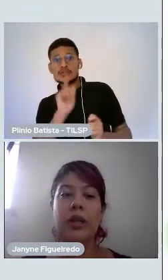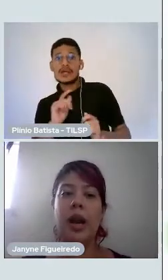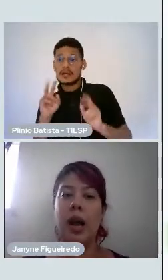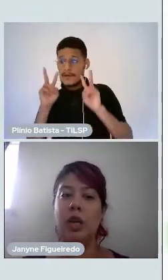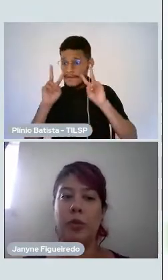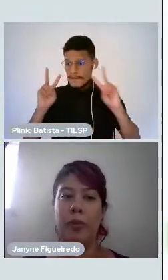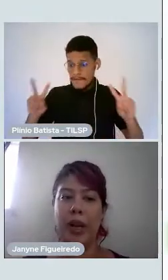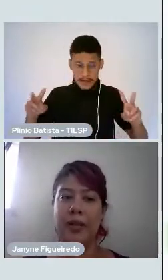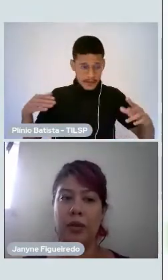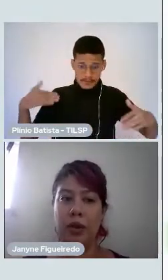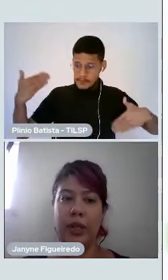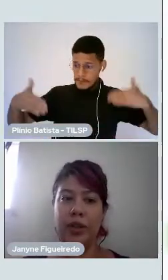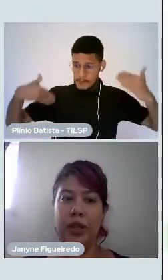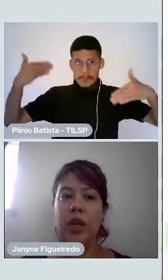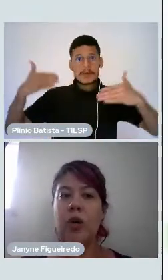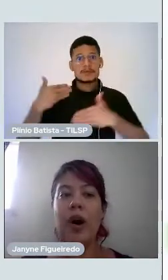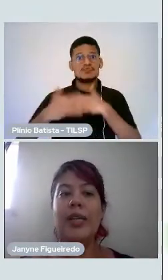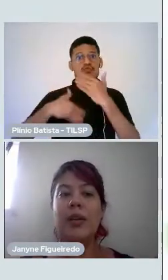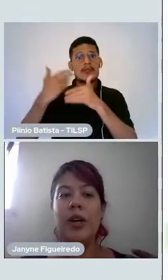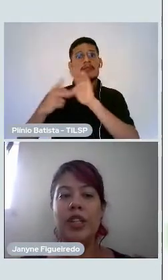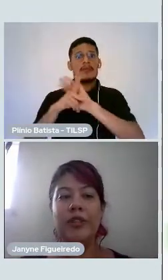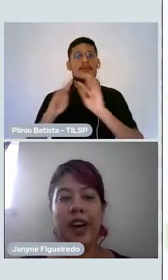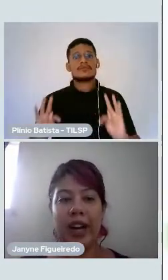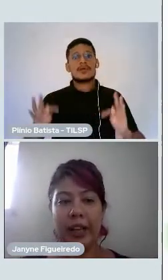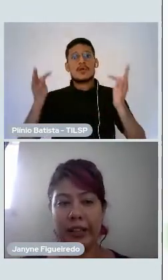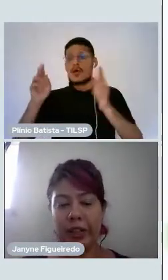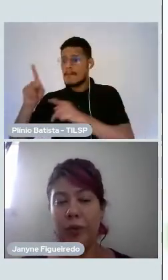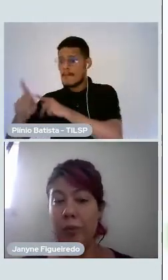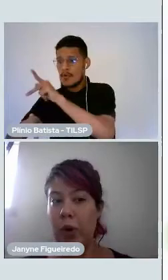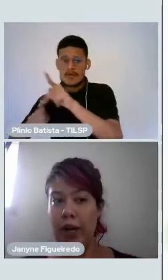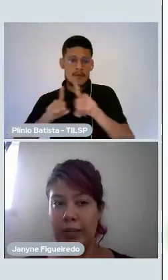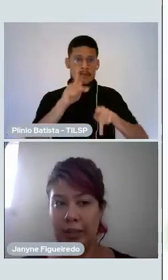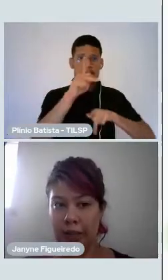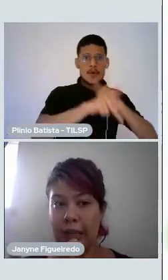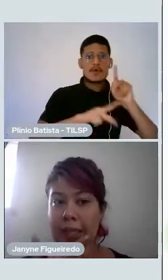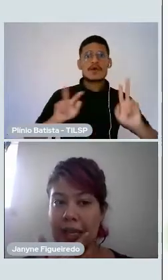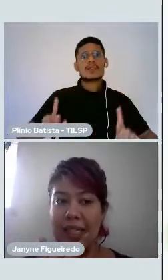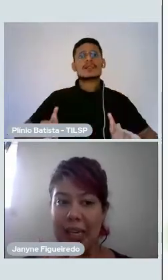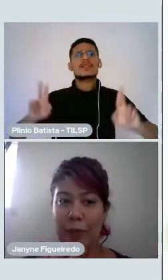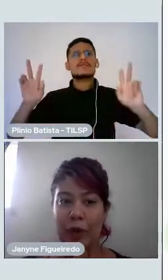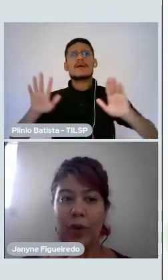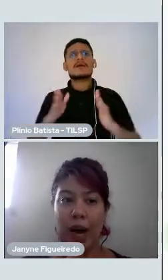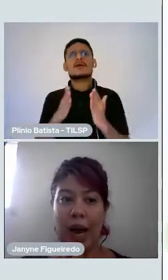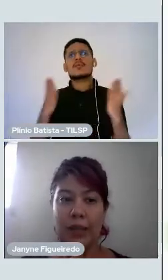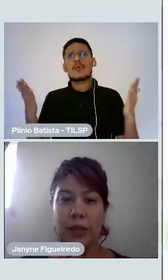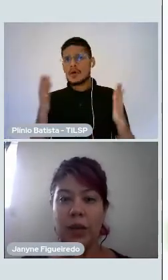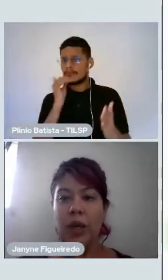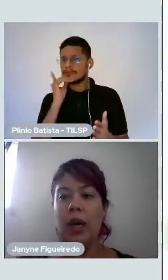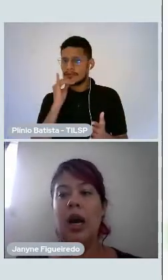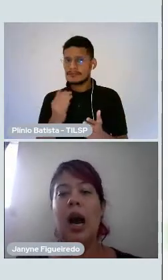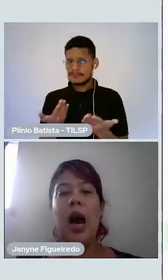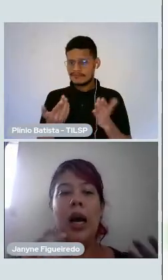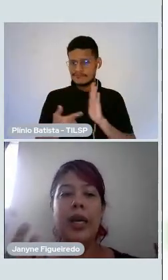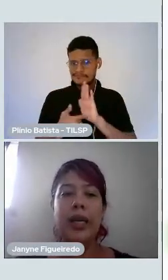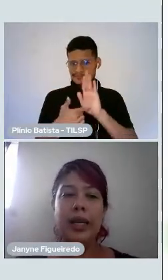tecnológico daquelas populações. Quais são as diferenças? Nesse exemplo, no